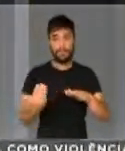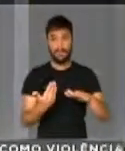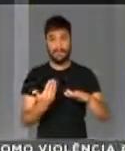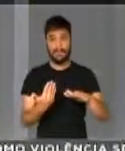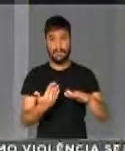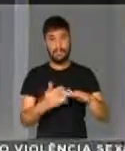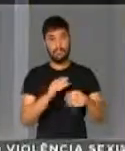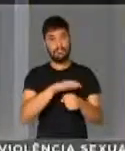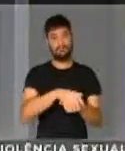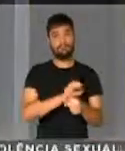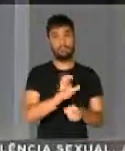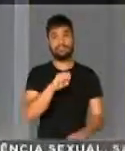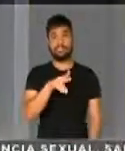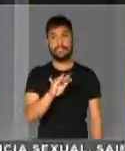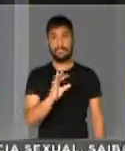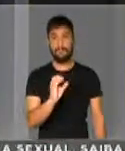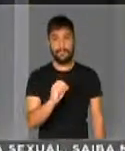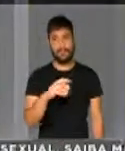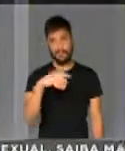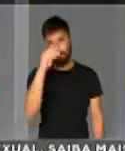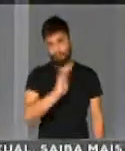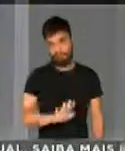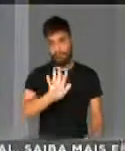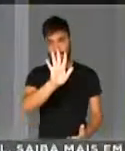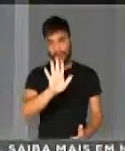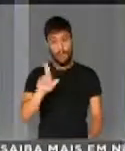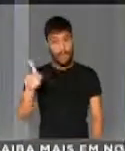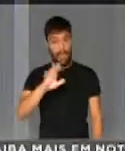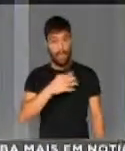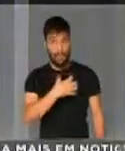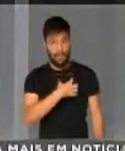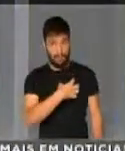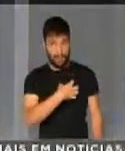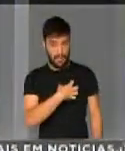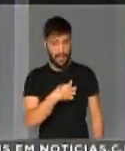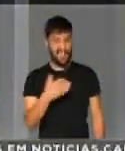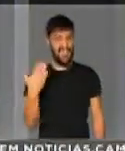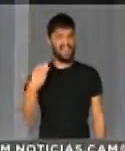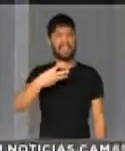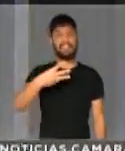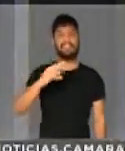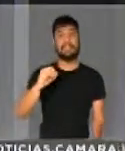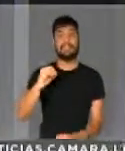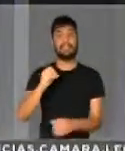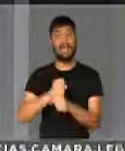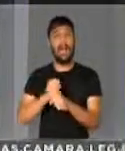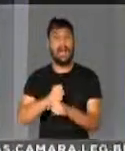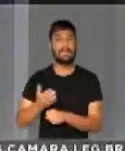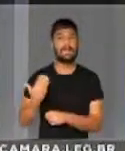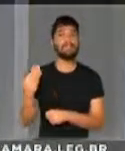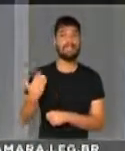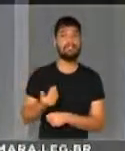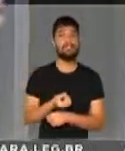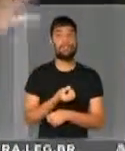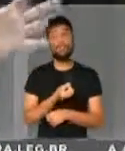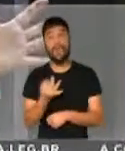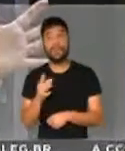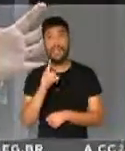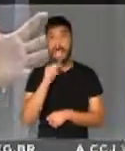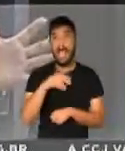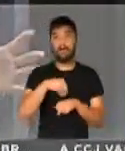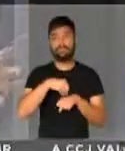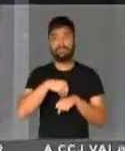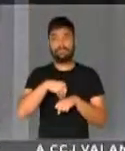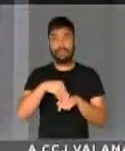saneamento do país. A Bahia, por exemplo, há 30 anos atrás, somente 5 sistemas de abastecimento de água